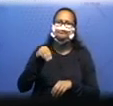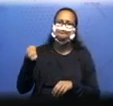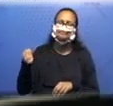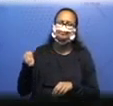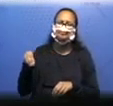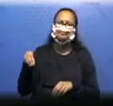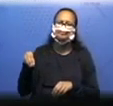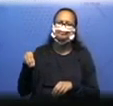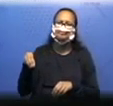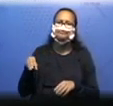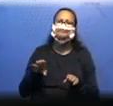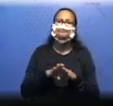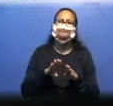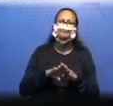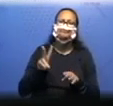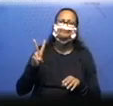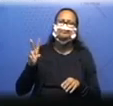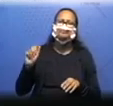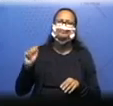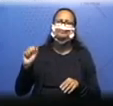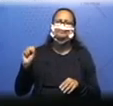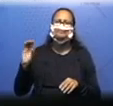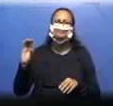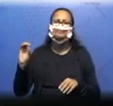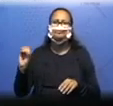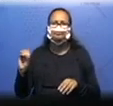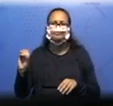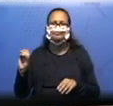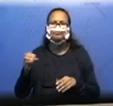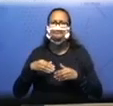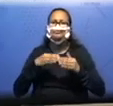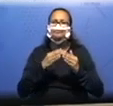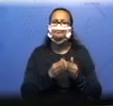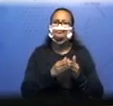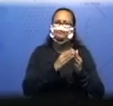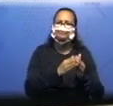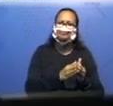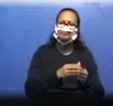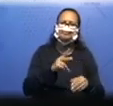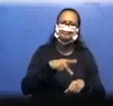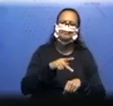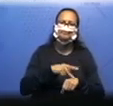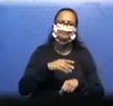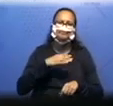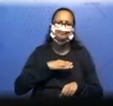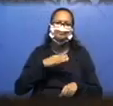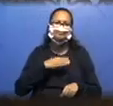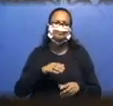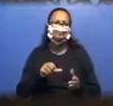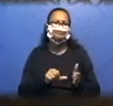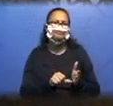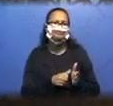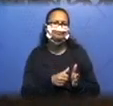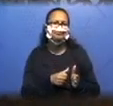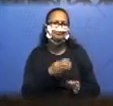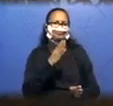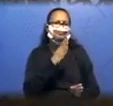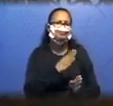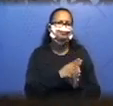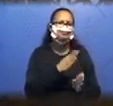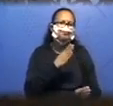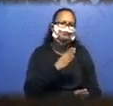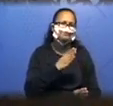do Vasco da Gama, que foi um navegador português importantíssimo, né? Que foi o primeiro a descobrir